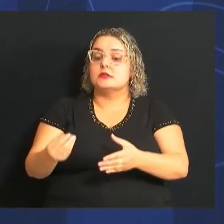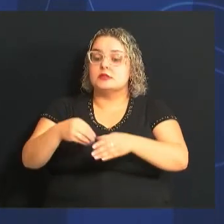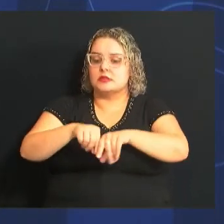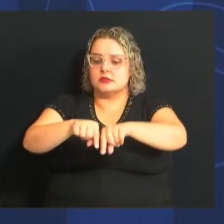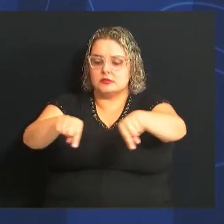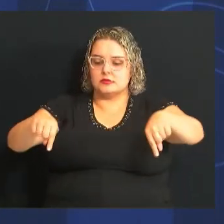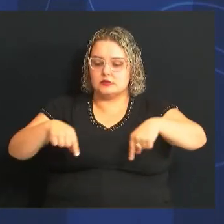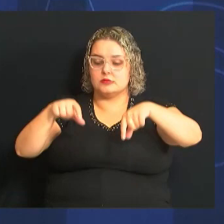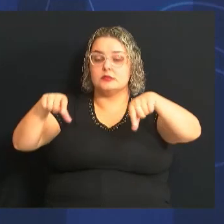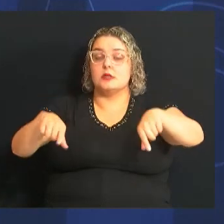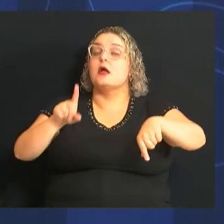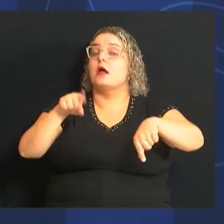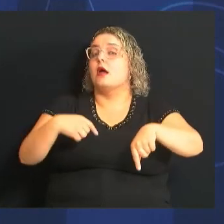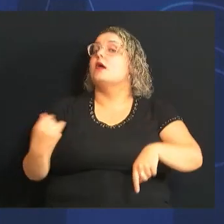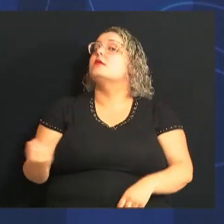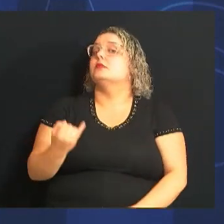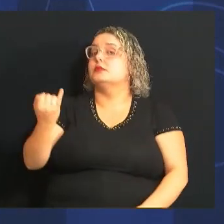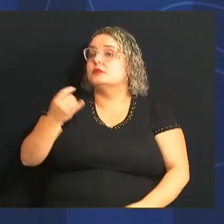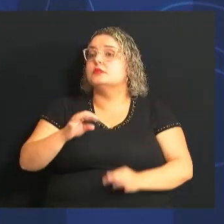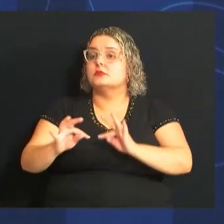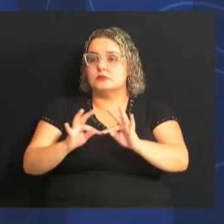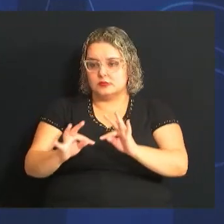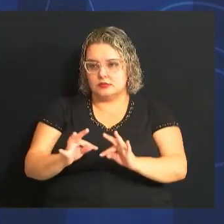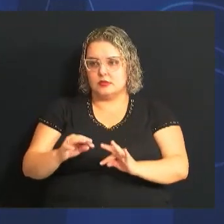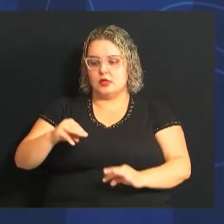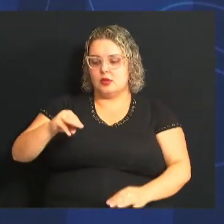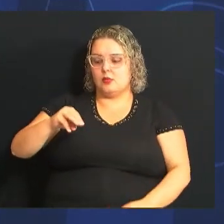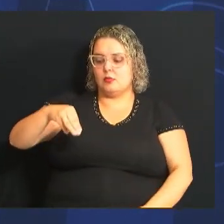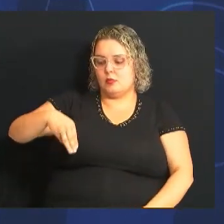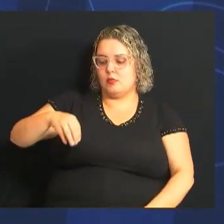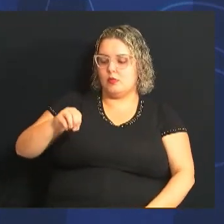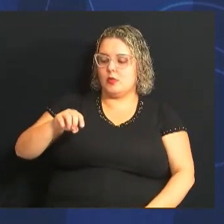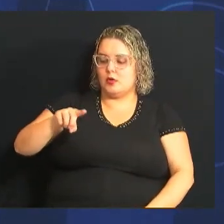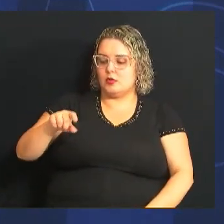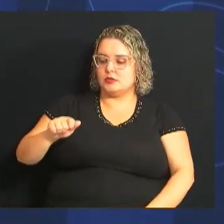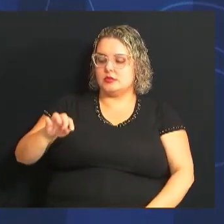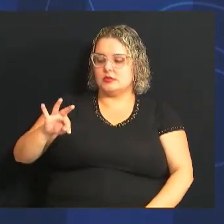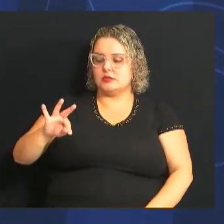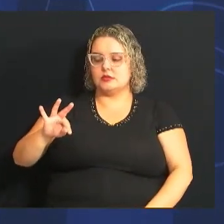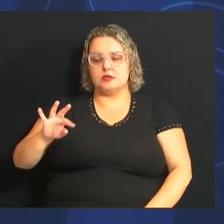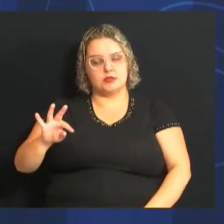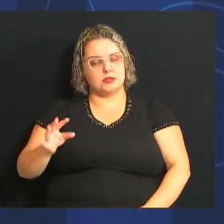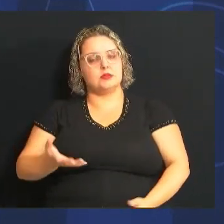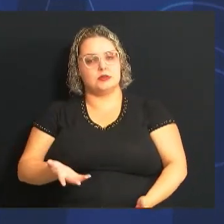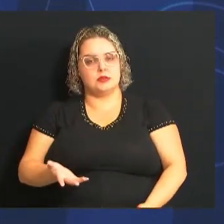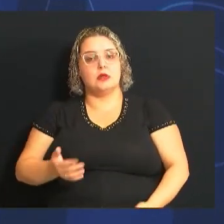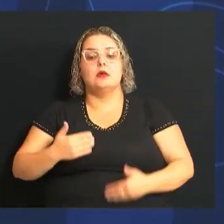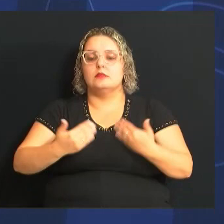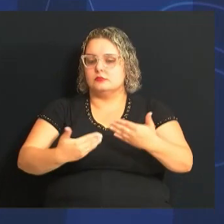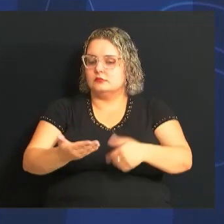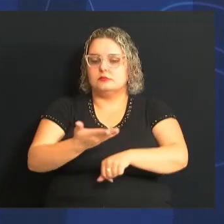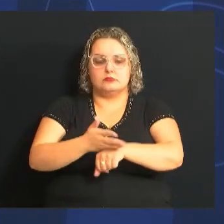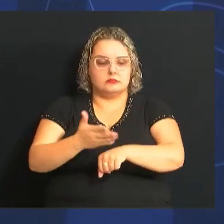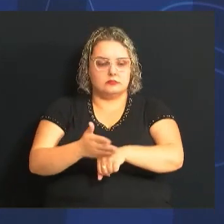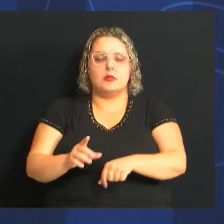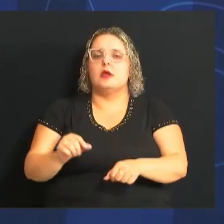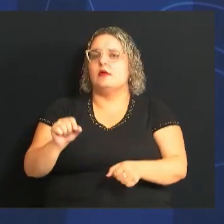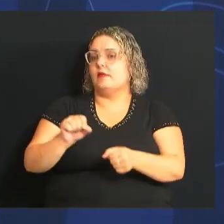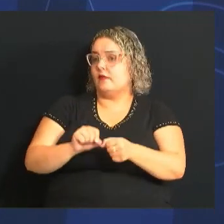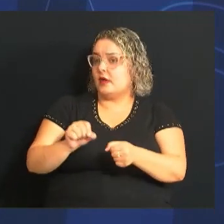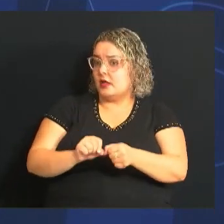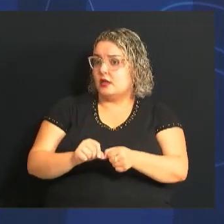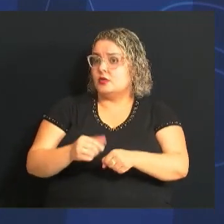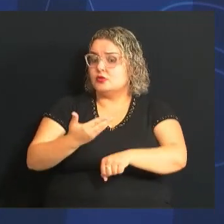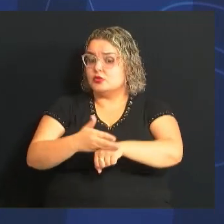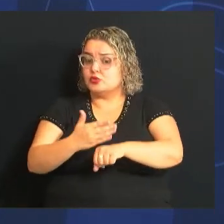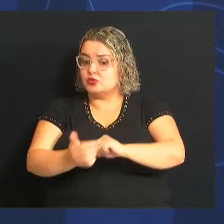jogador fundamental então para o técnico Mozart. Time segue treinando bastante, fez recentemente um jogo-treino contra